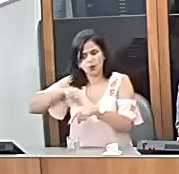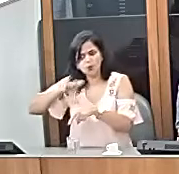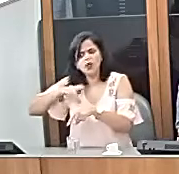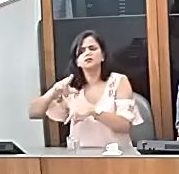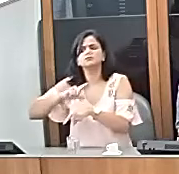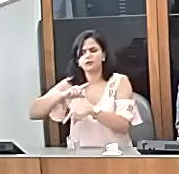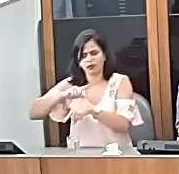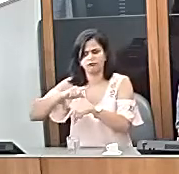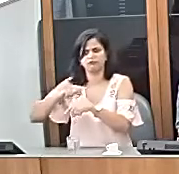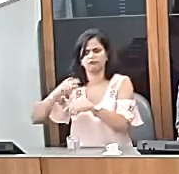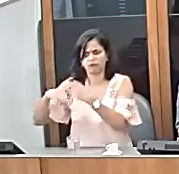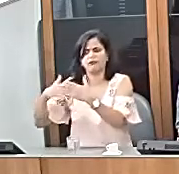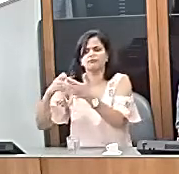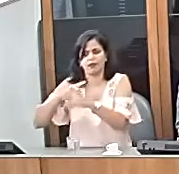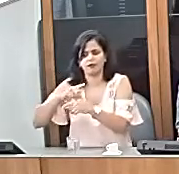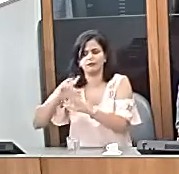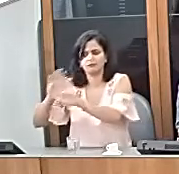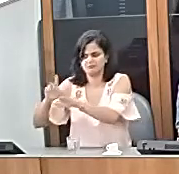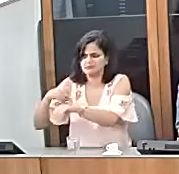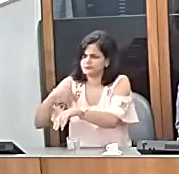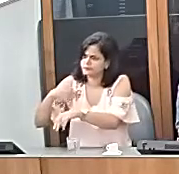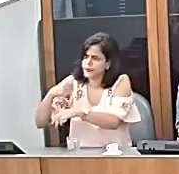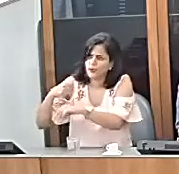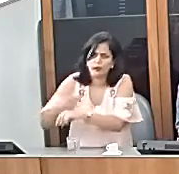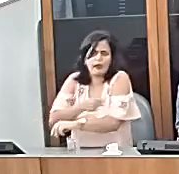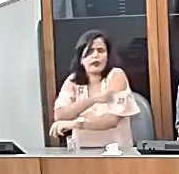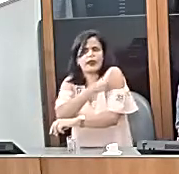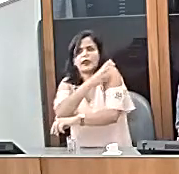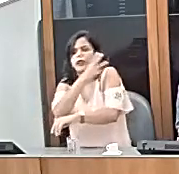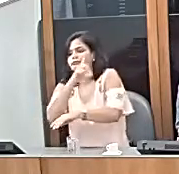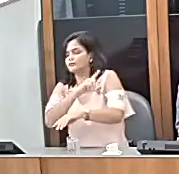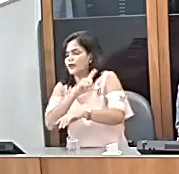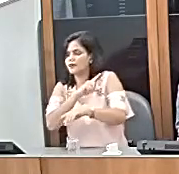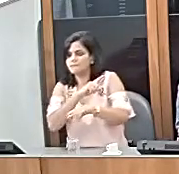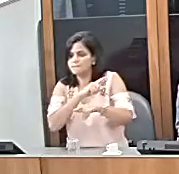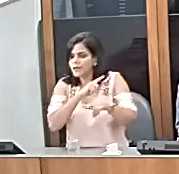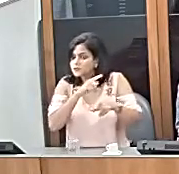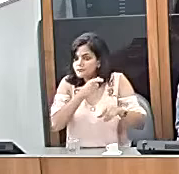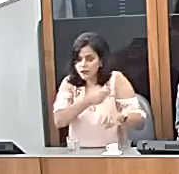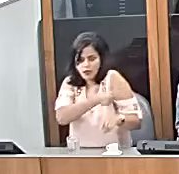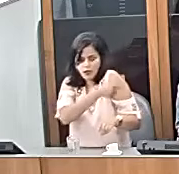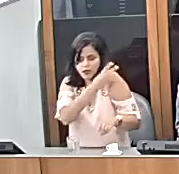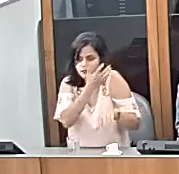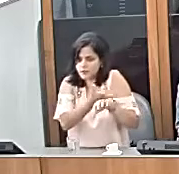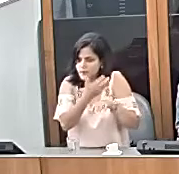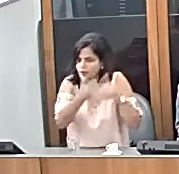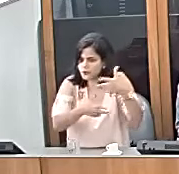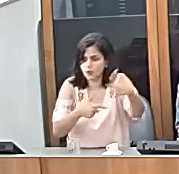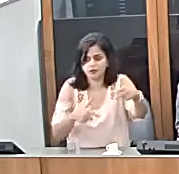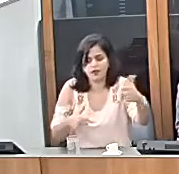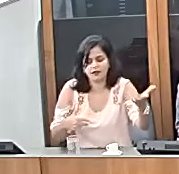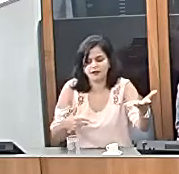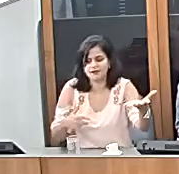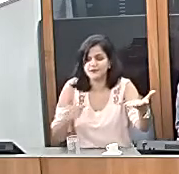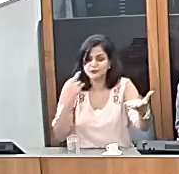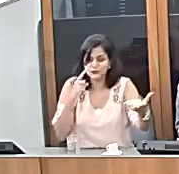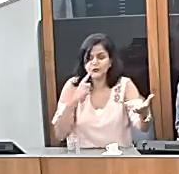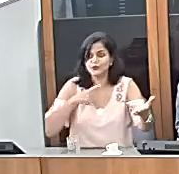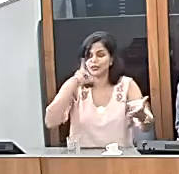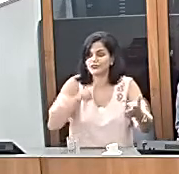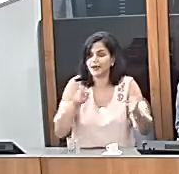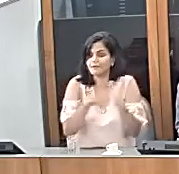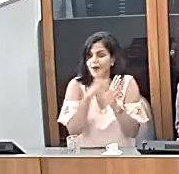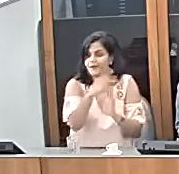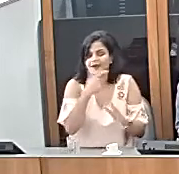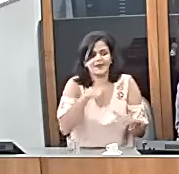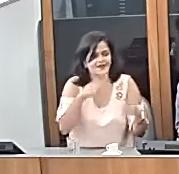Libras como disciplina, mas a importância da escola bilíngue, a